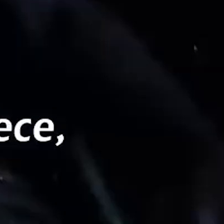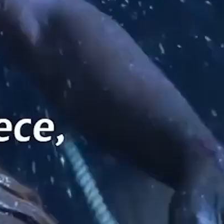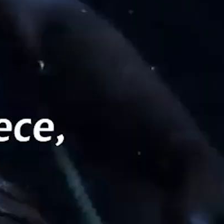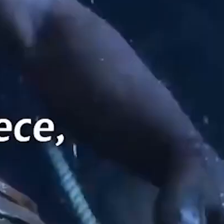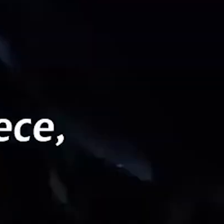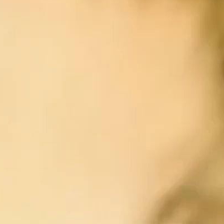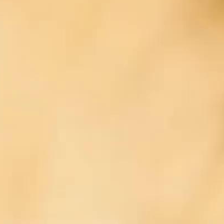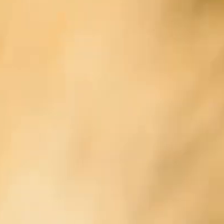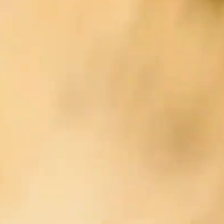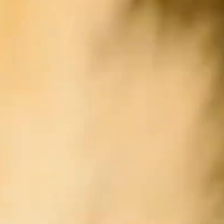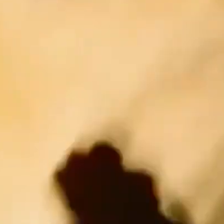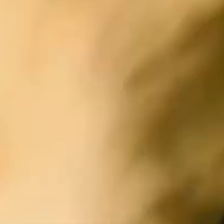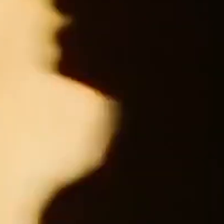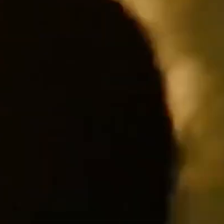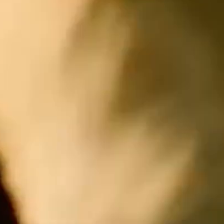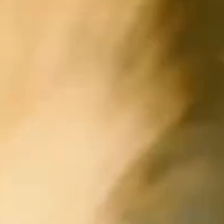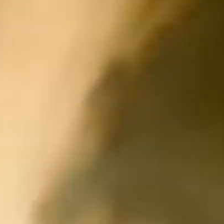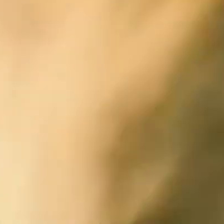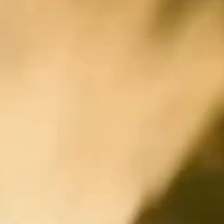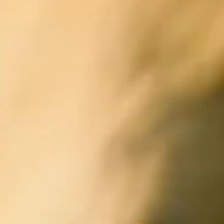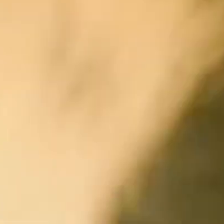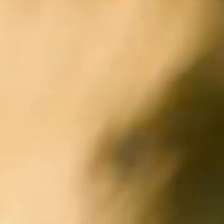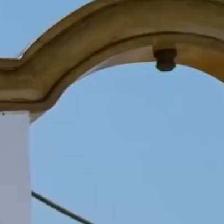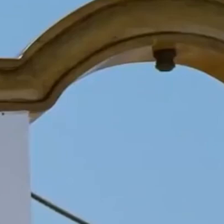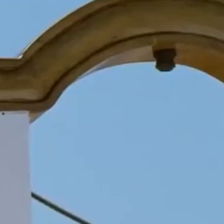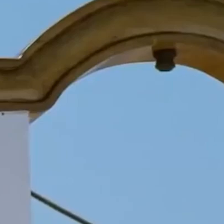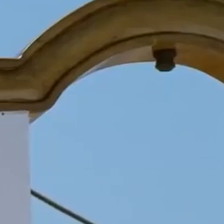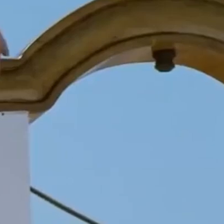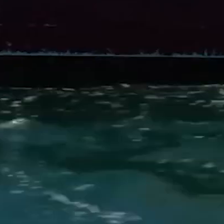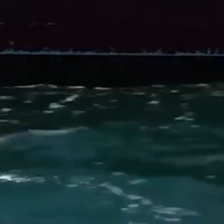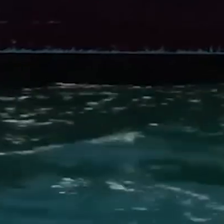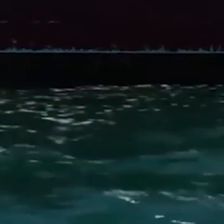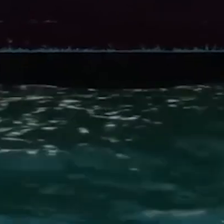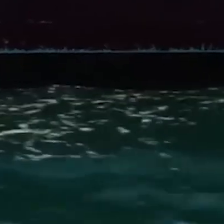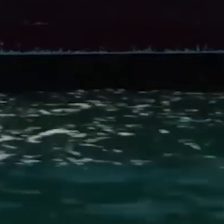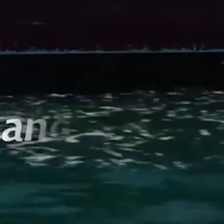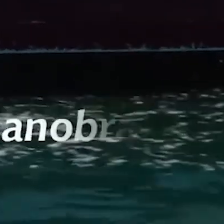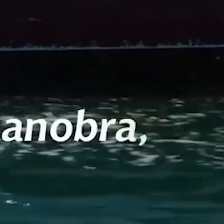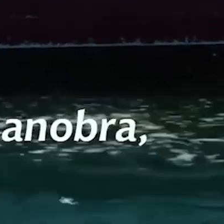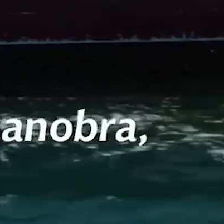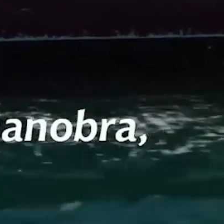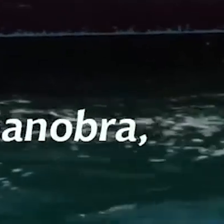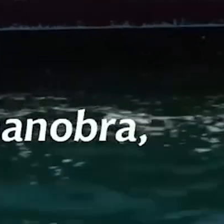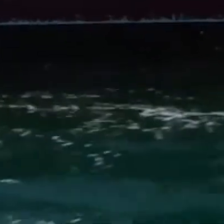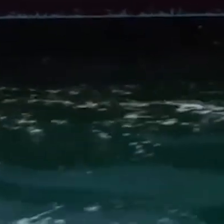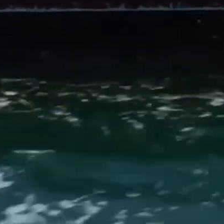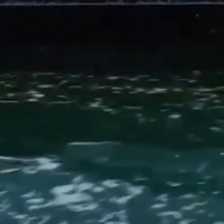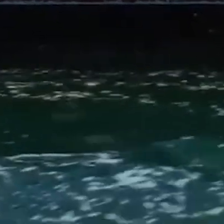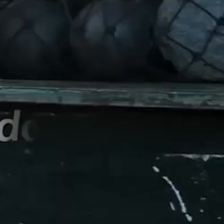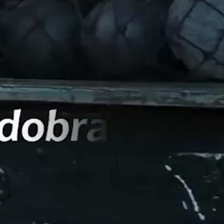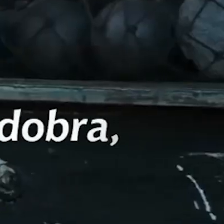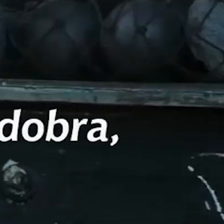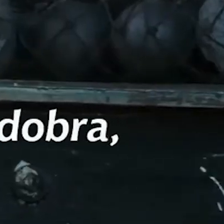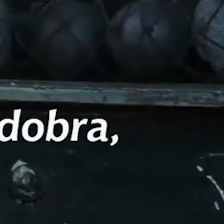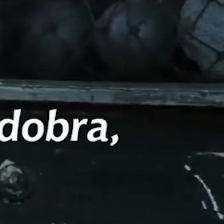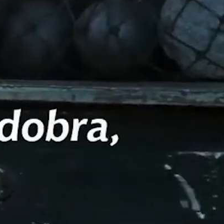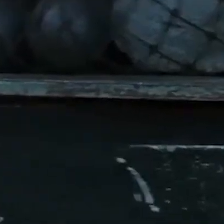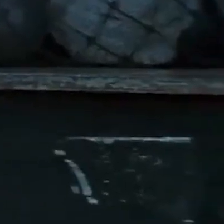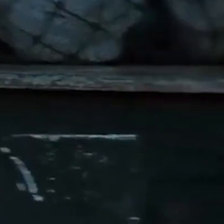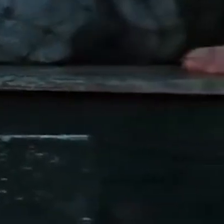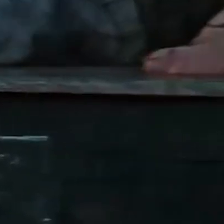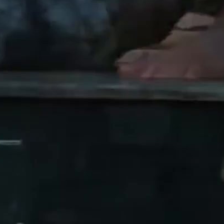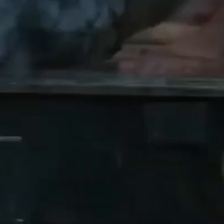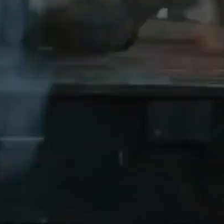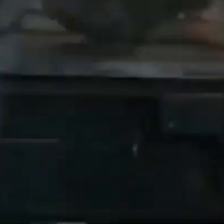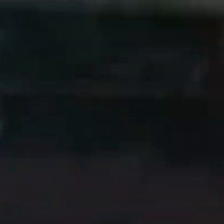martírios embrutece, cantando geme e ri. No entanto, o capitão manda a manobra e, após, fitando o céu que se